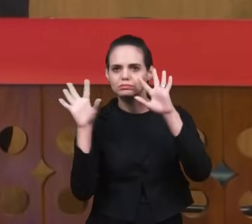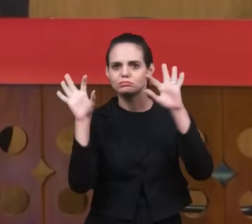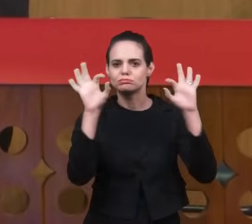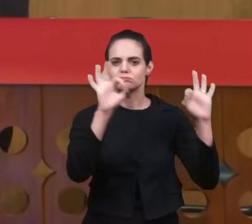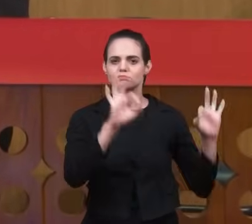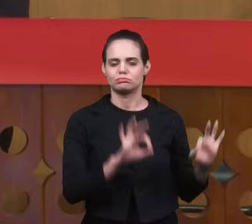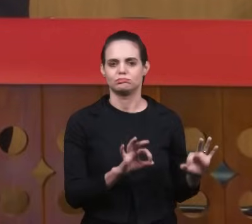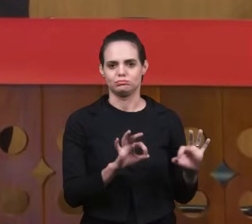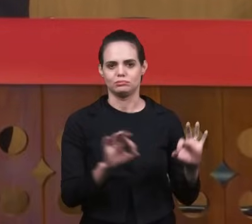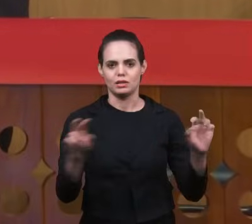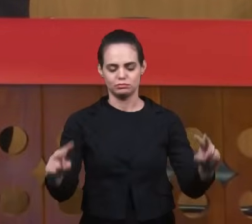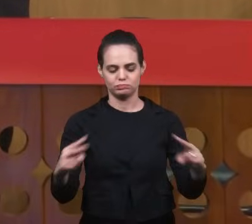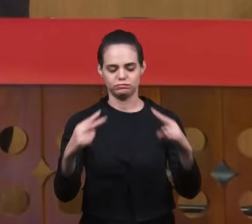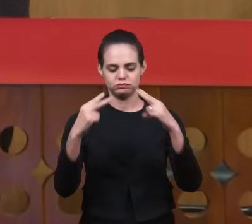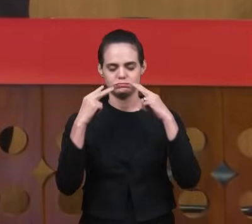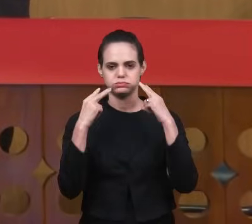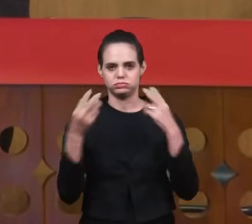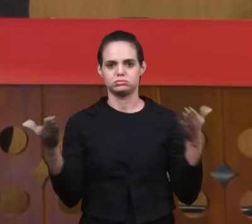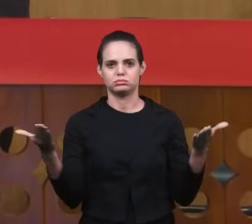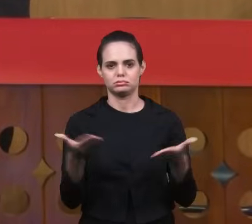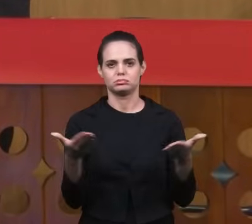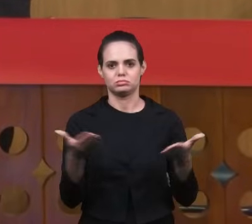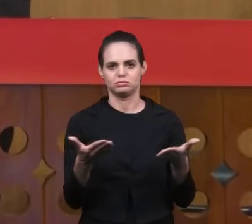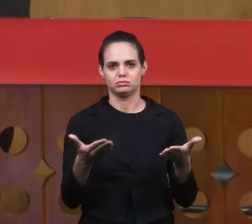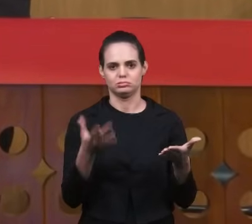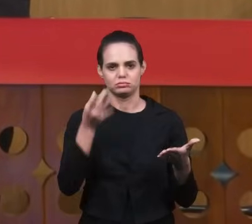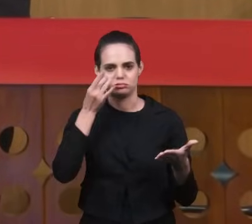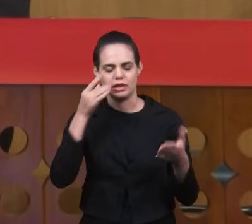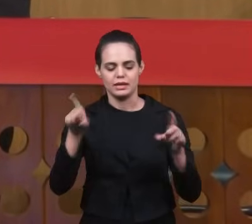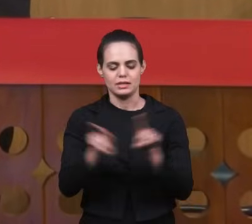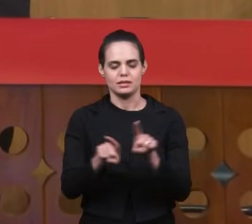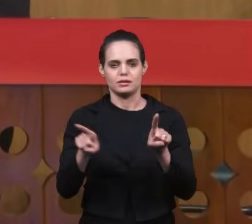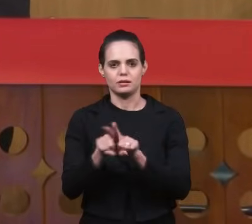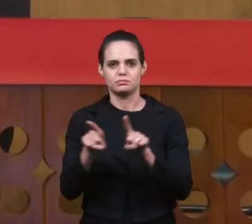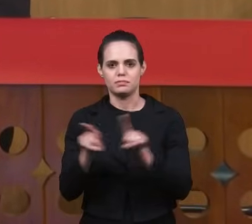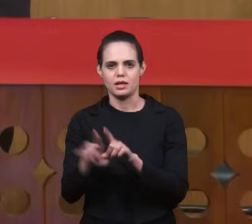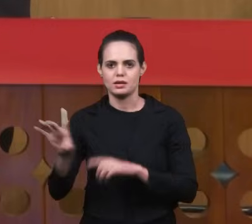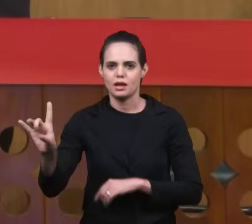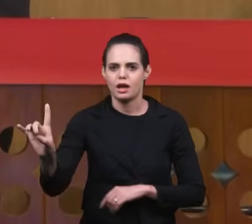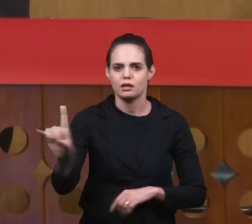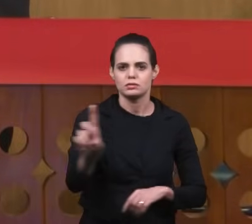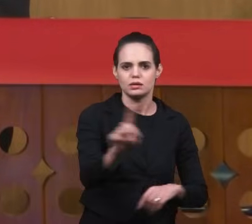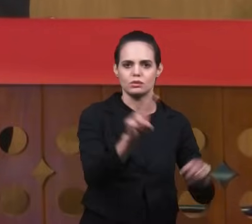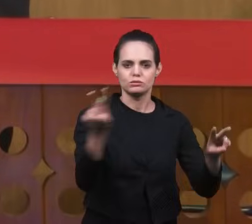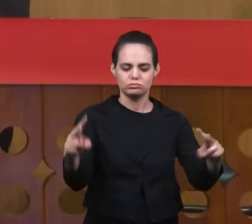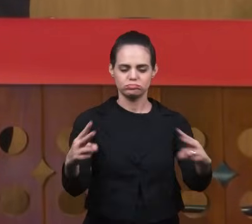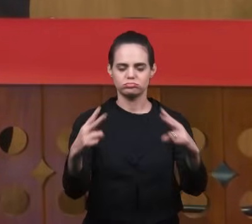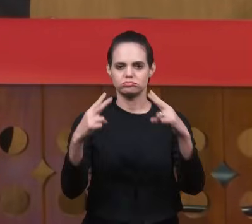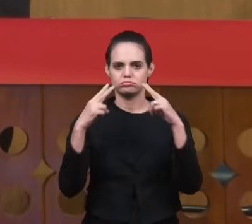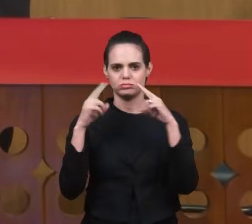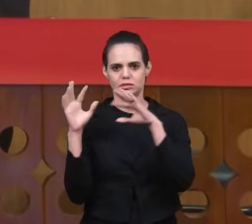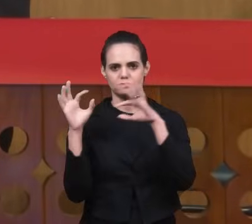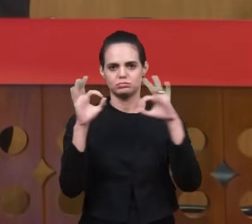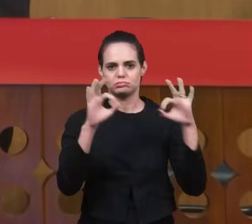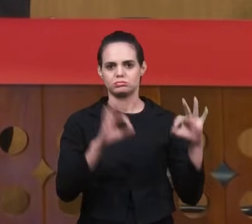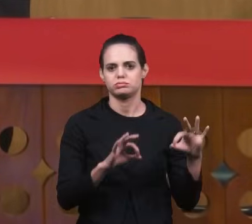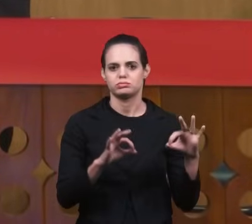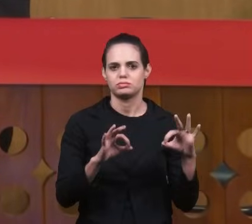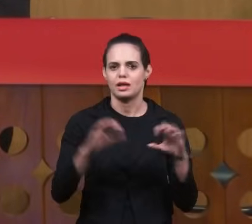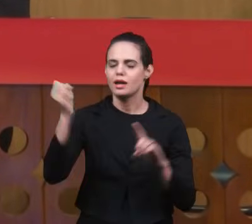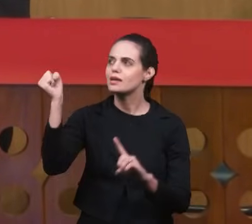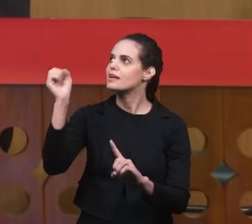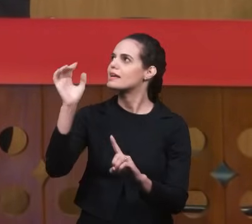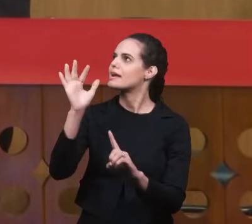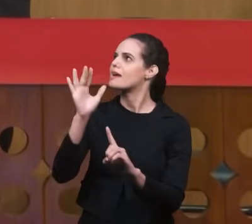aqui nesse local e em todos os pontos que estão assistindo nesse momento. E pedimos que tu possa estar despedindo a tua bênção, a tua graça e segurança,